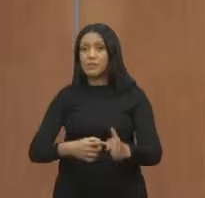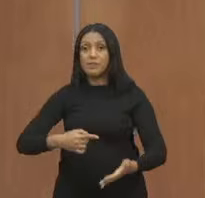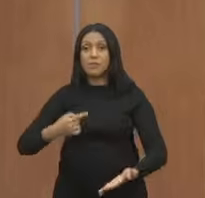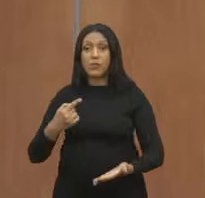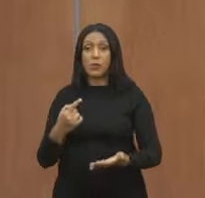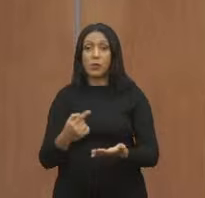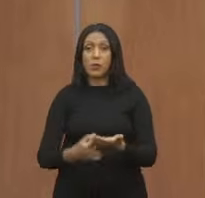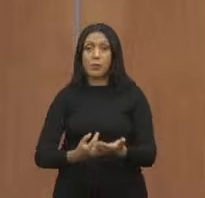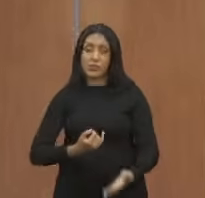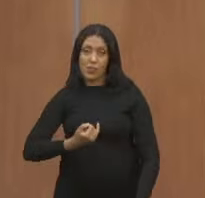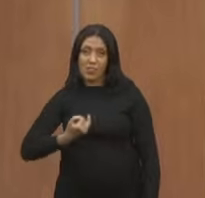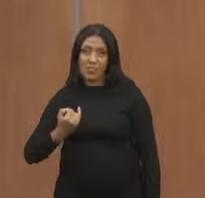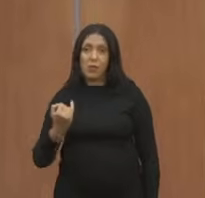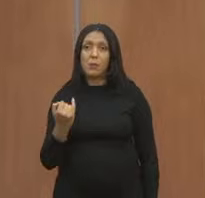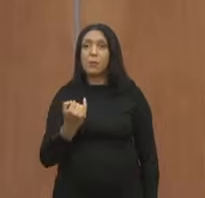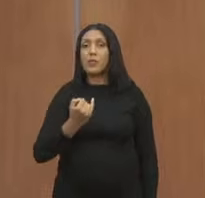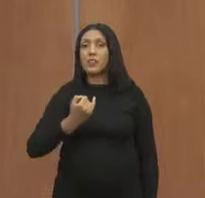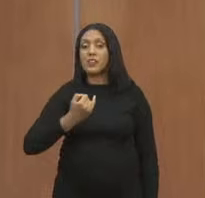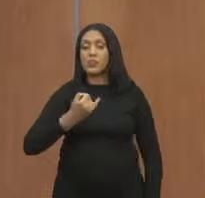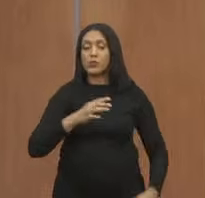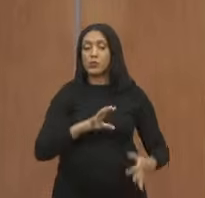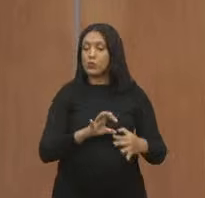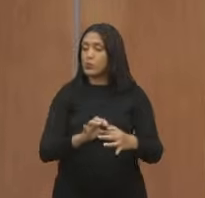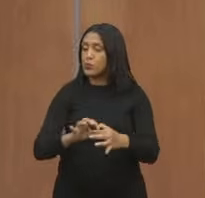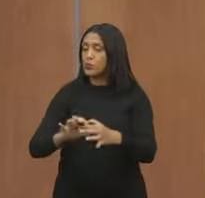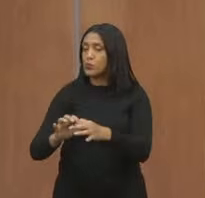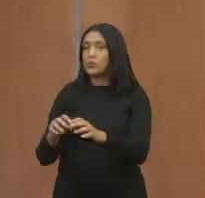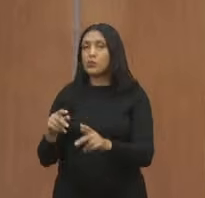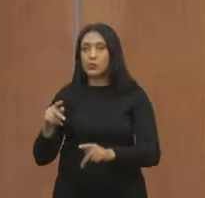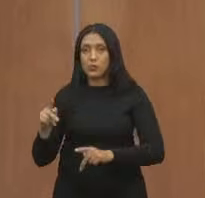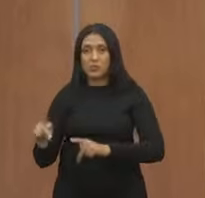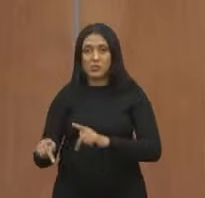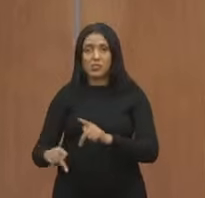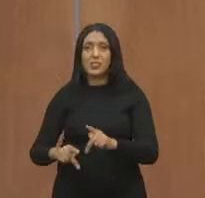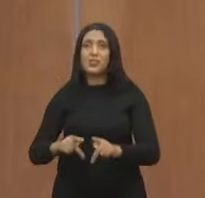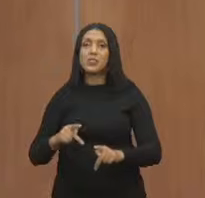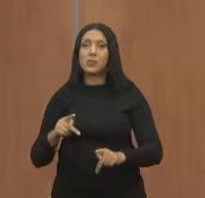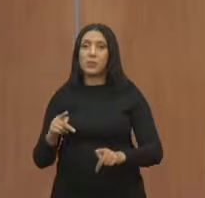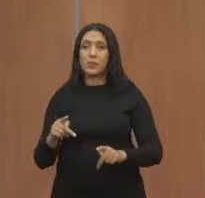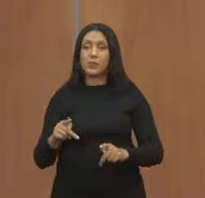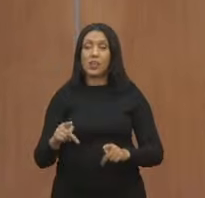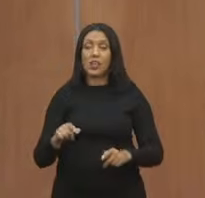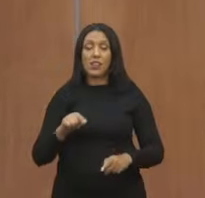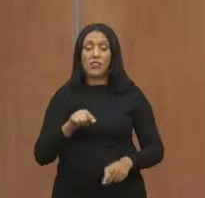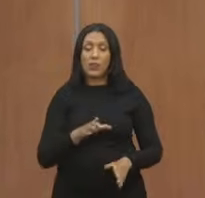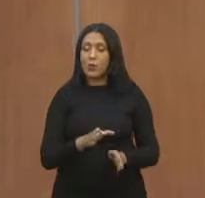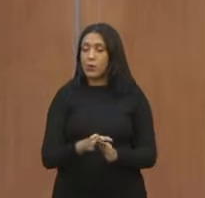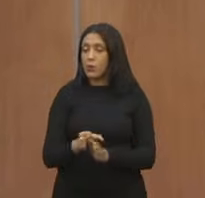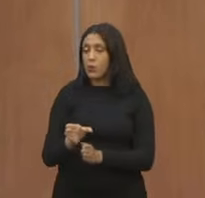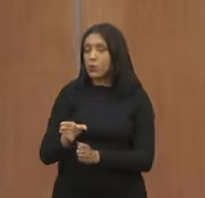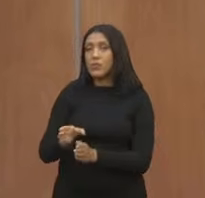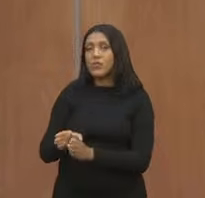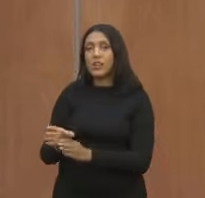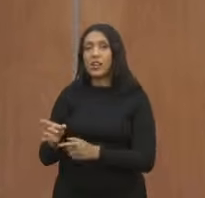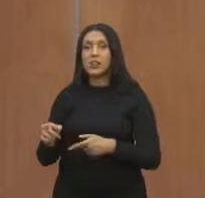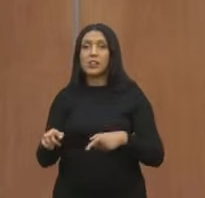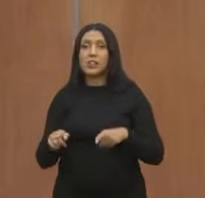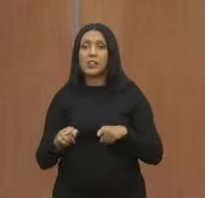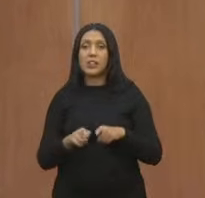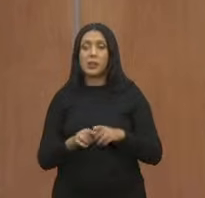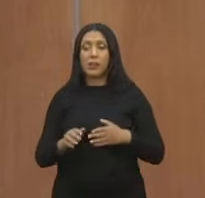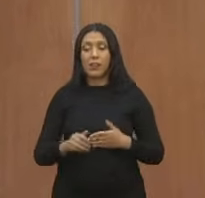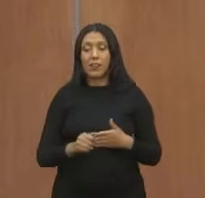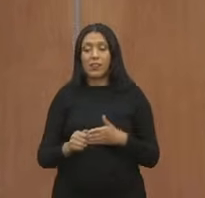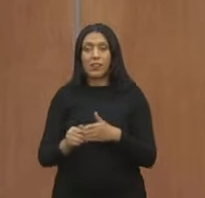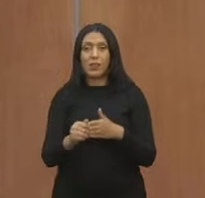com a população que orientarão a ação governamental neste ciclo. Então, são compromissos que são assumidos com a população de Jacareí.